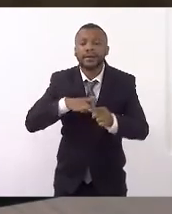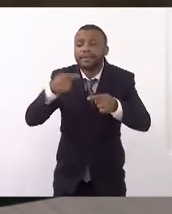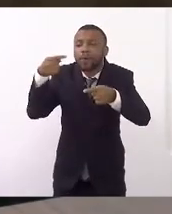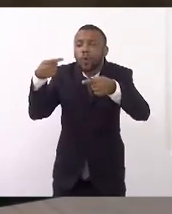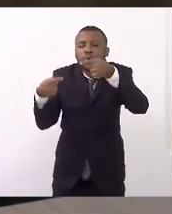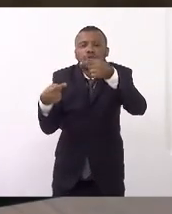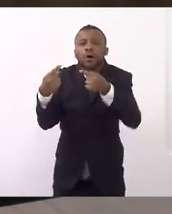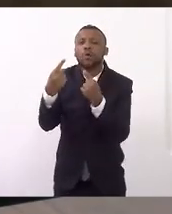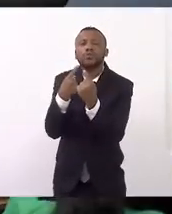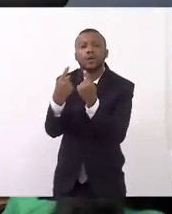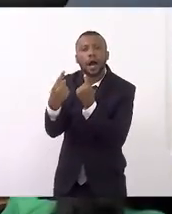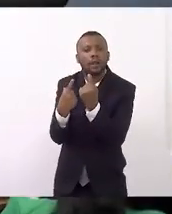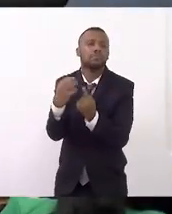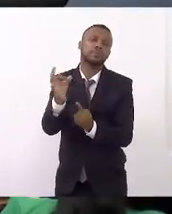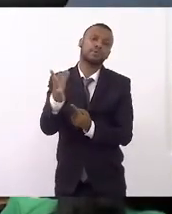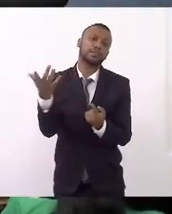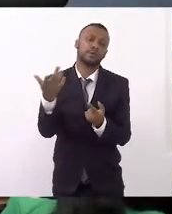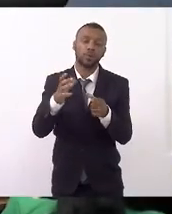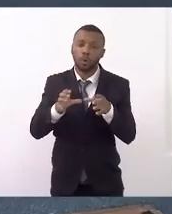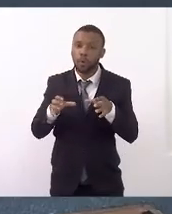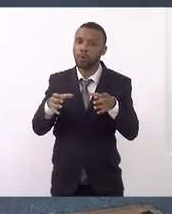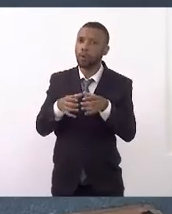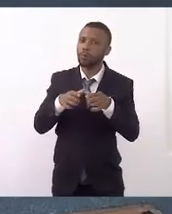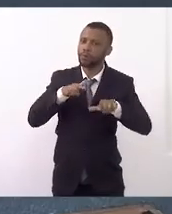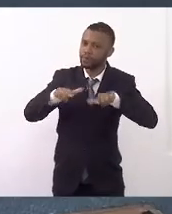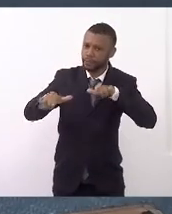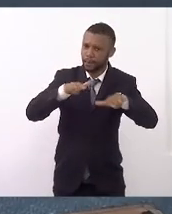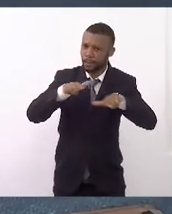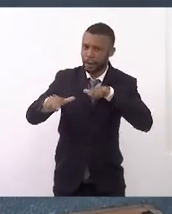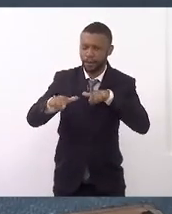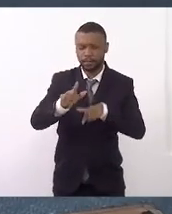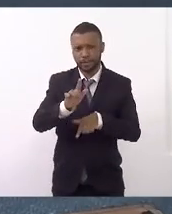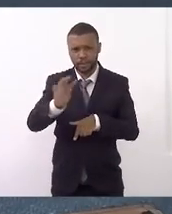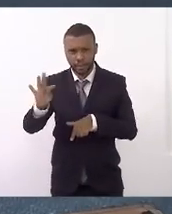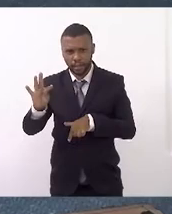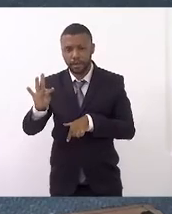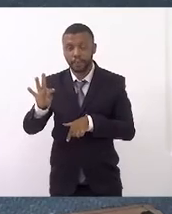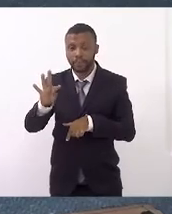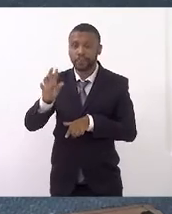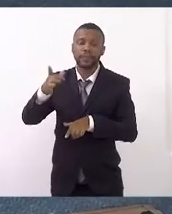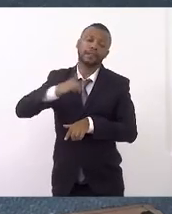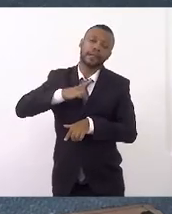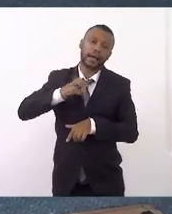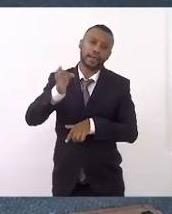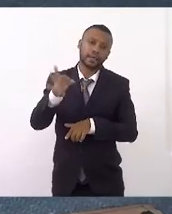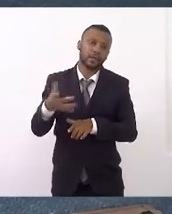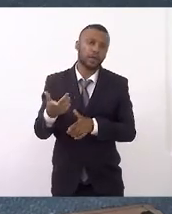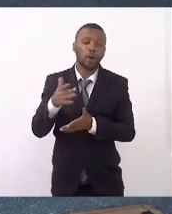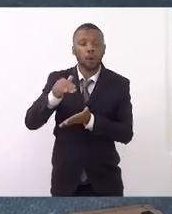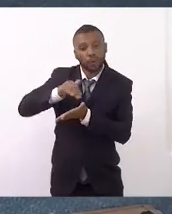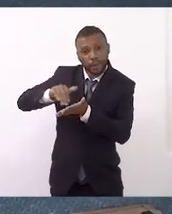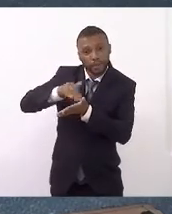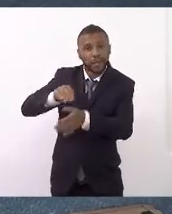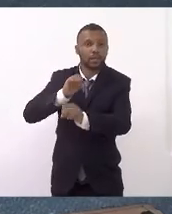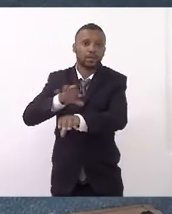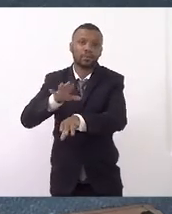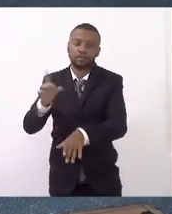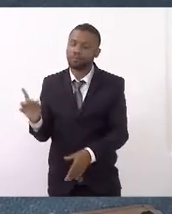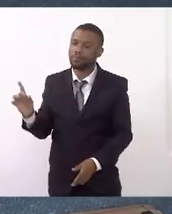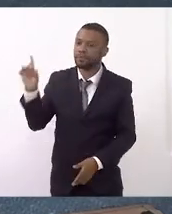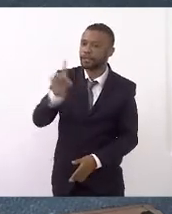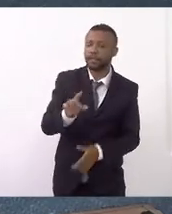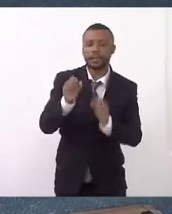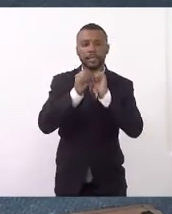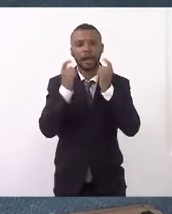diálogo, o grupo de trabalho, deputado Samuel Malafaia, está acontecendo, o secretário de Educação esteve aqui na casa, conversou